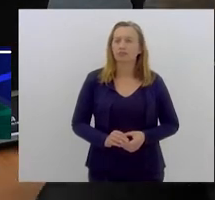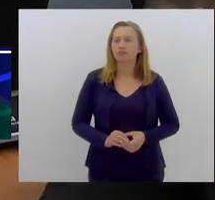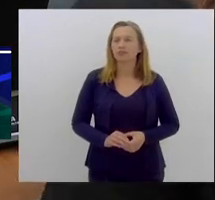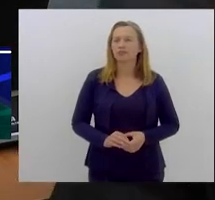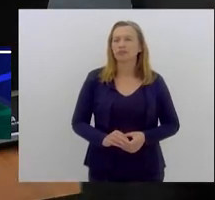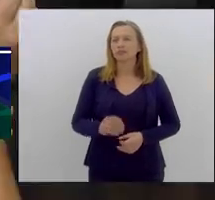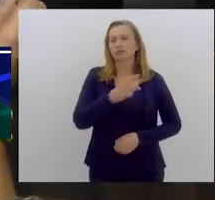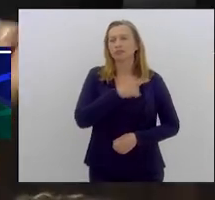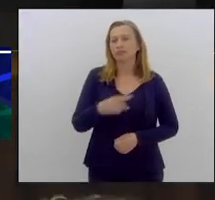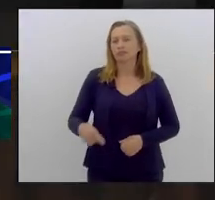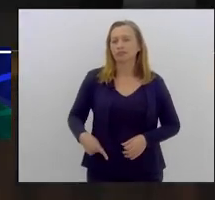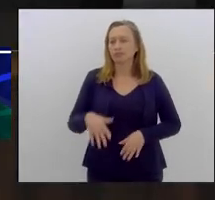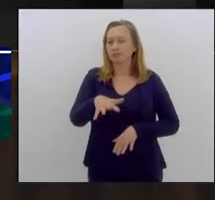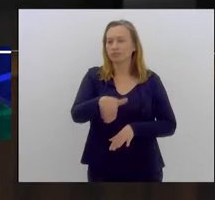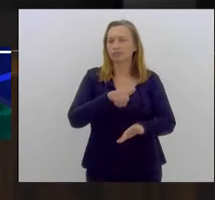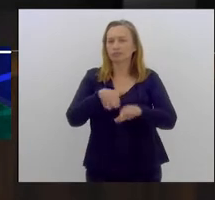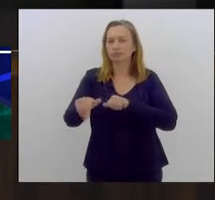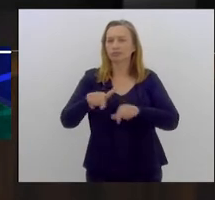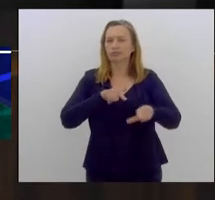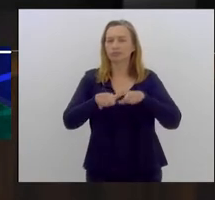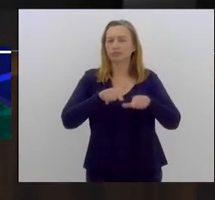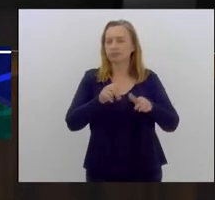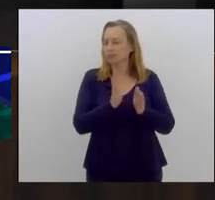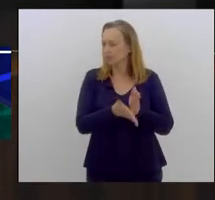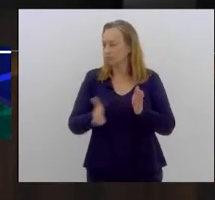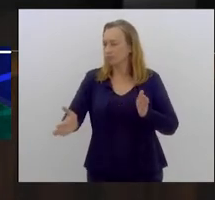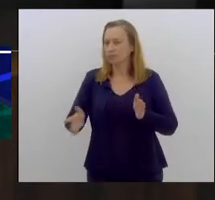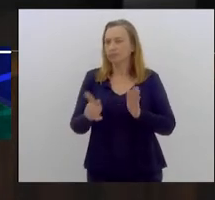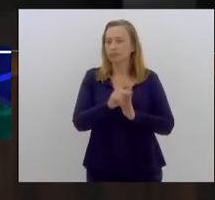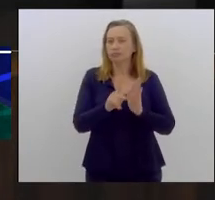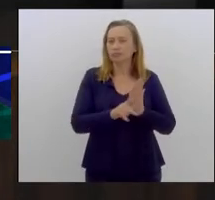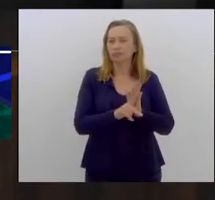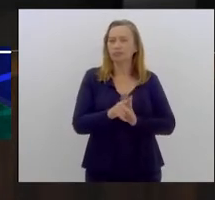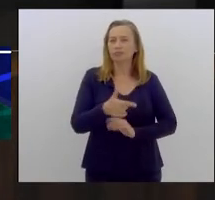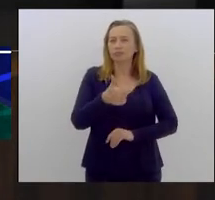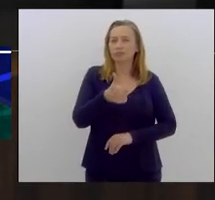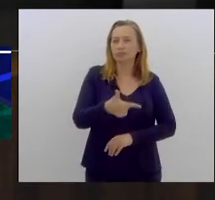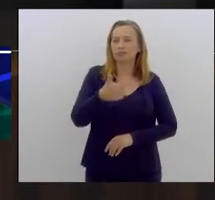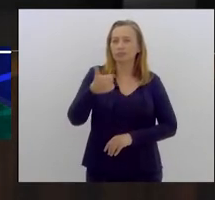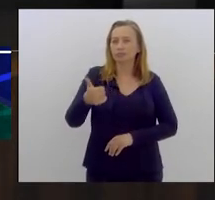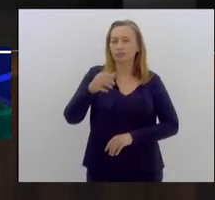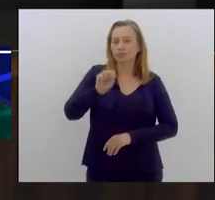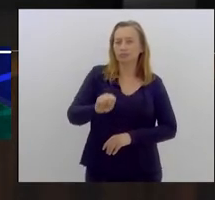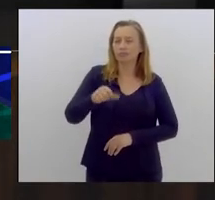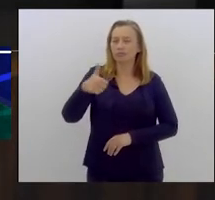A presidência chama os trabalhos à ordem em relação ao projeto de lei 1281 de 22.